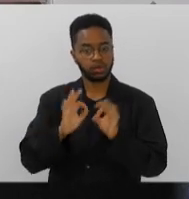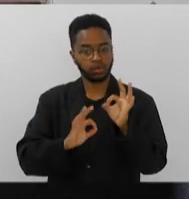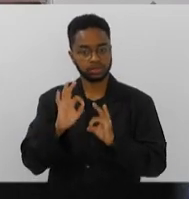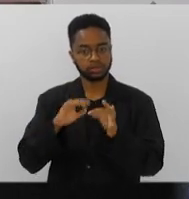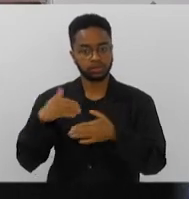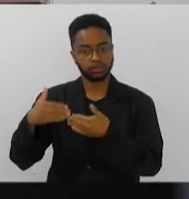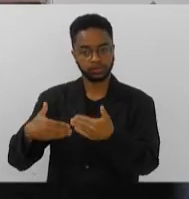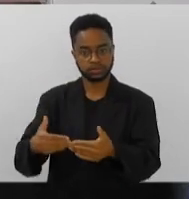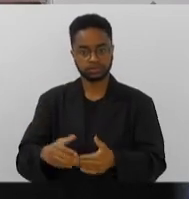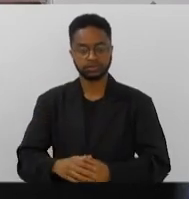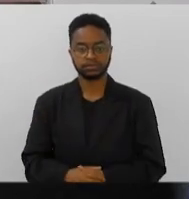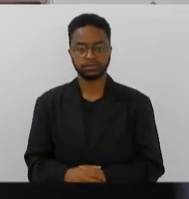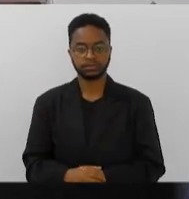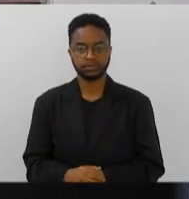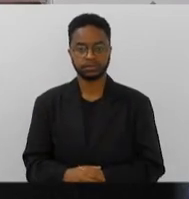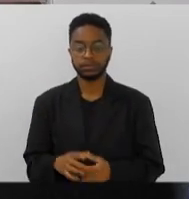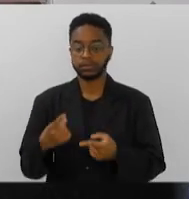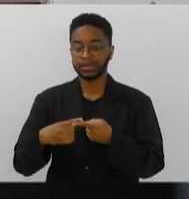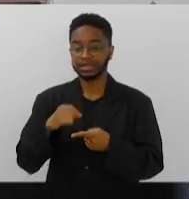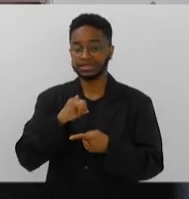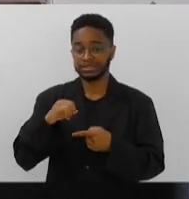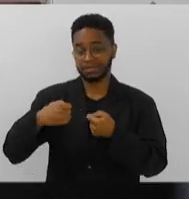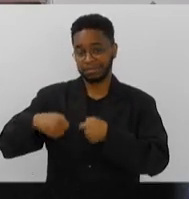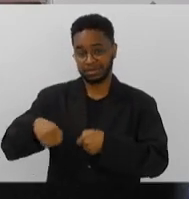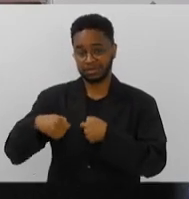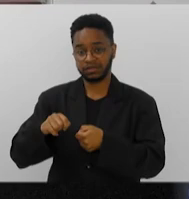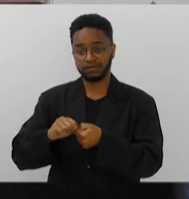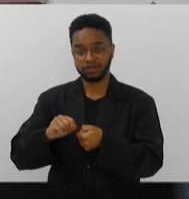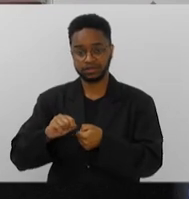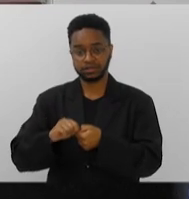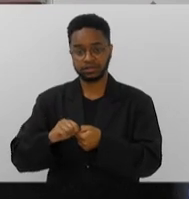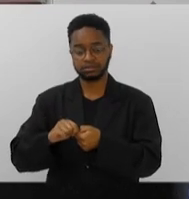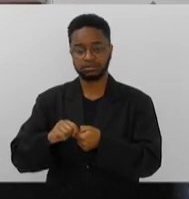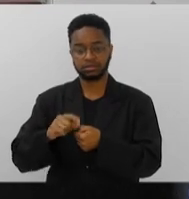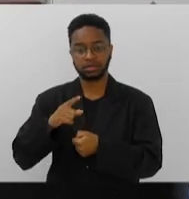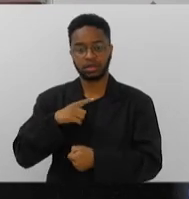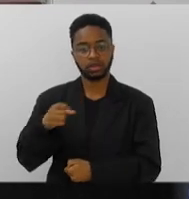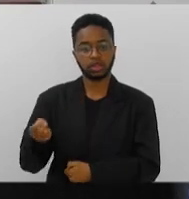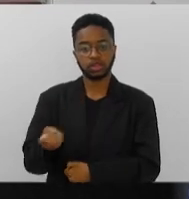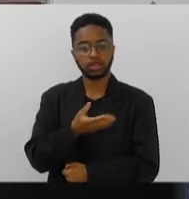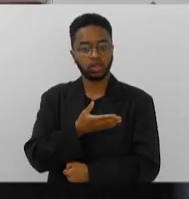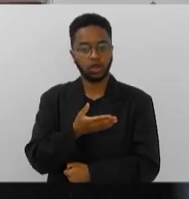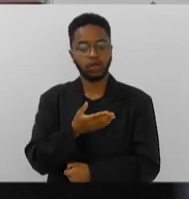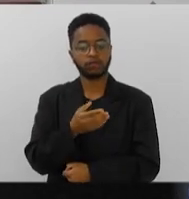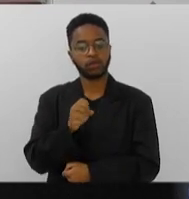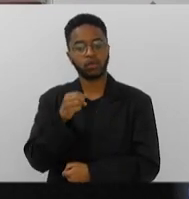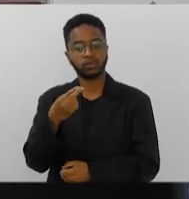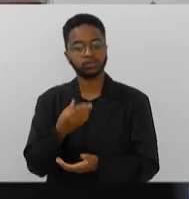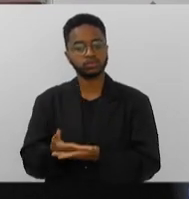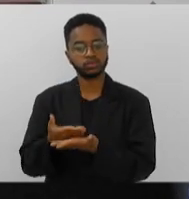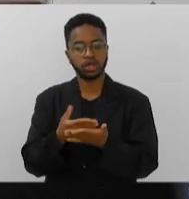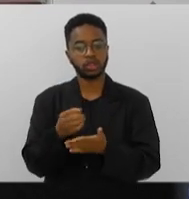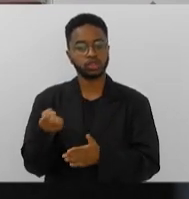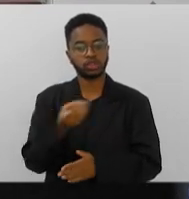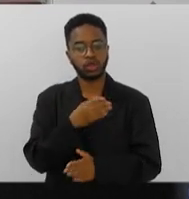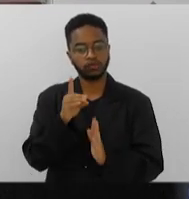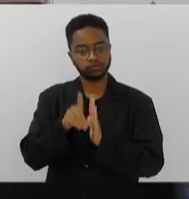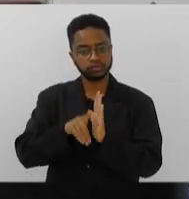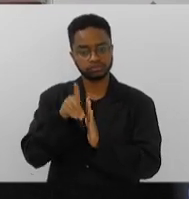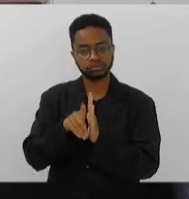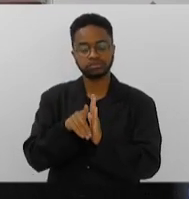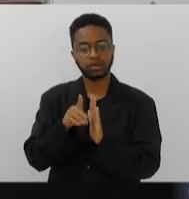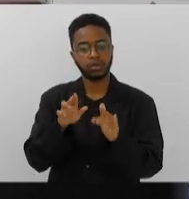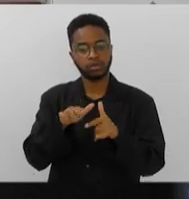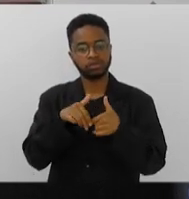processo. Se há necessidade de se fazer de se estudar novas diretrizes face ao novo cenário